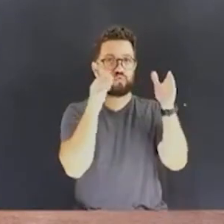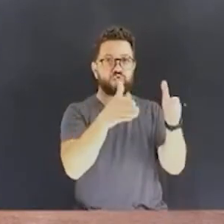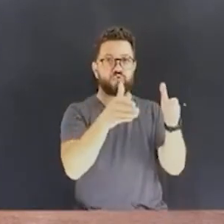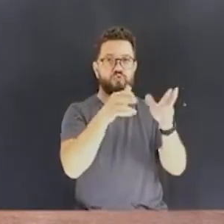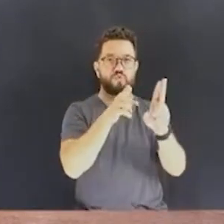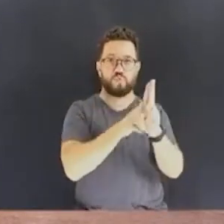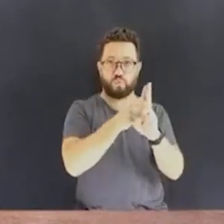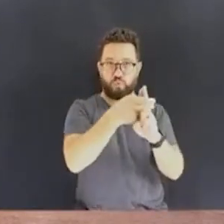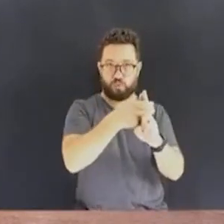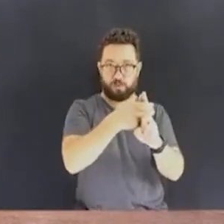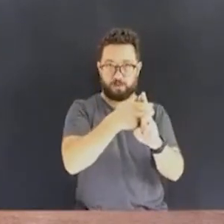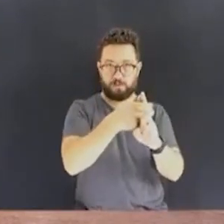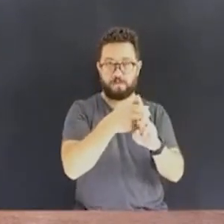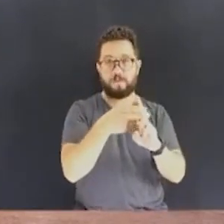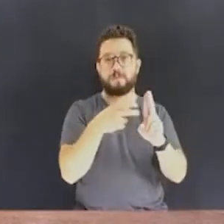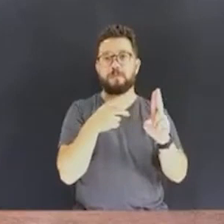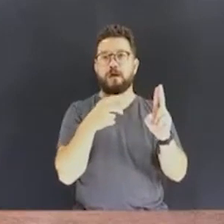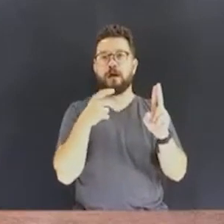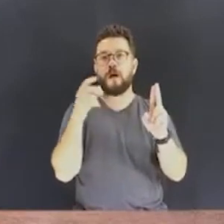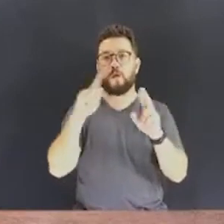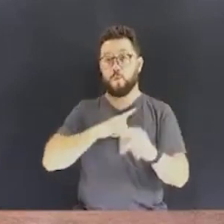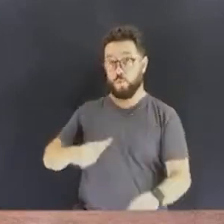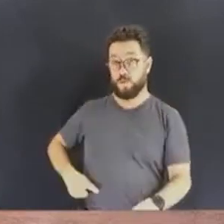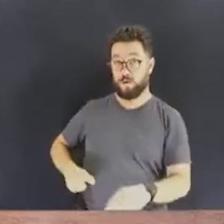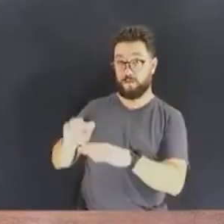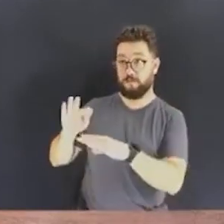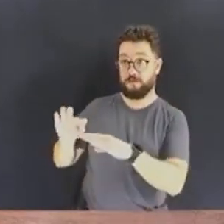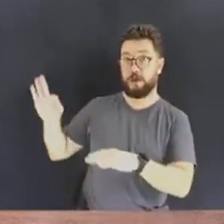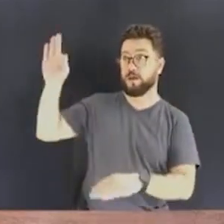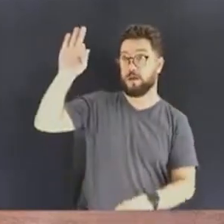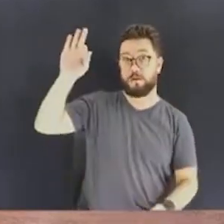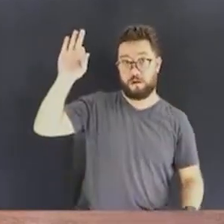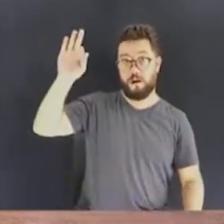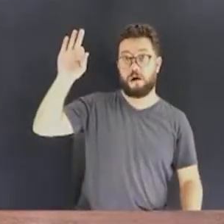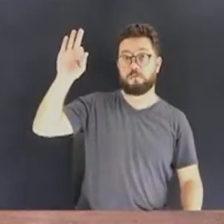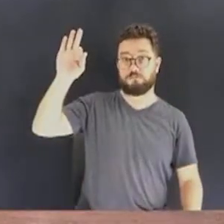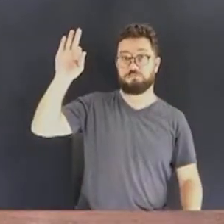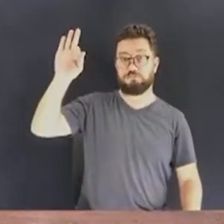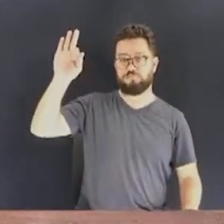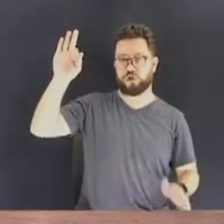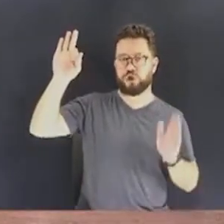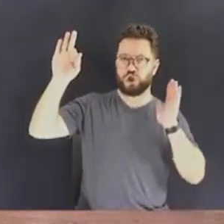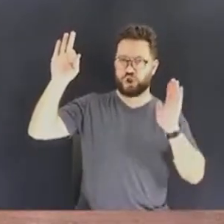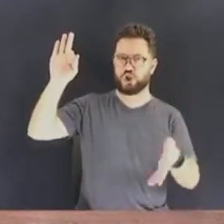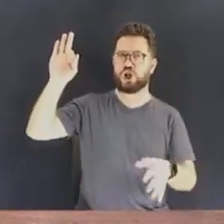tem recebido do governo federal, já vinha recebendo do governo